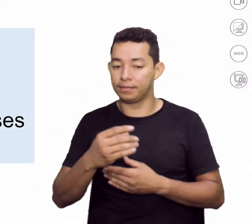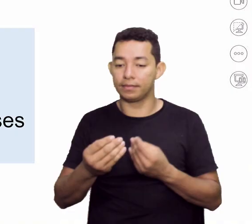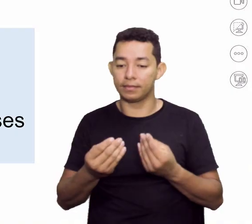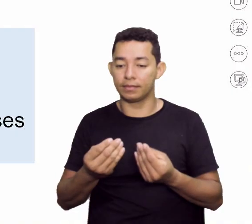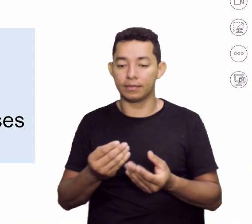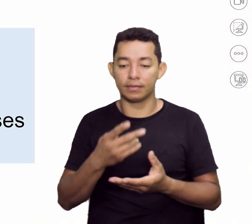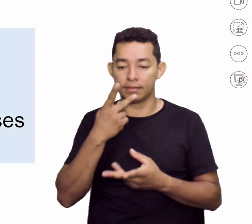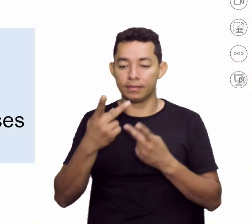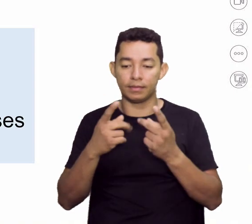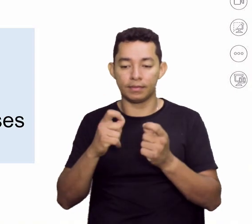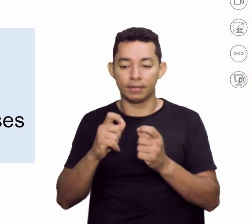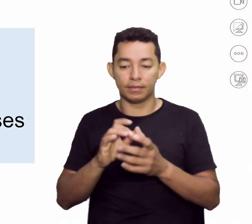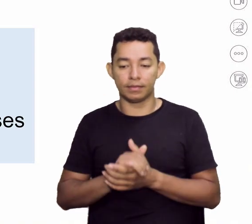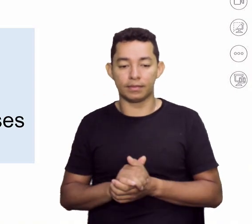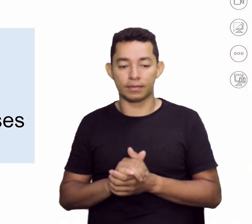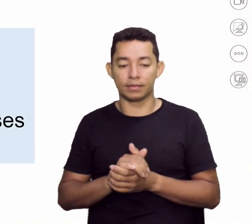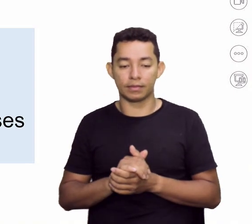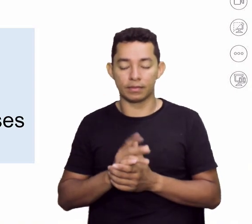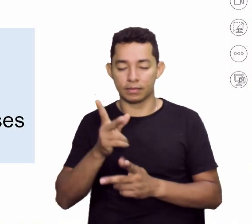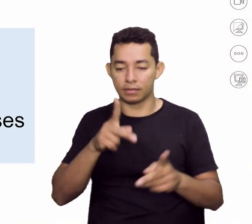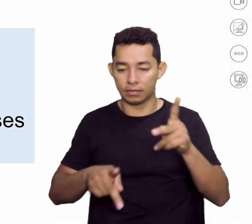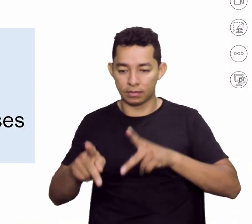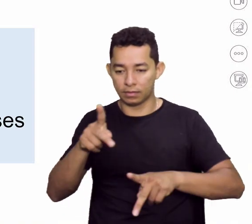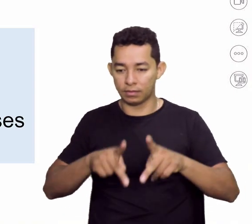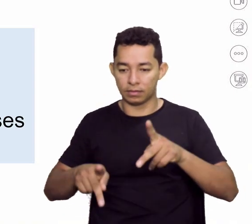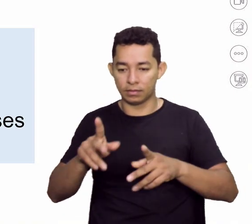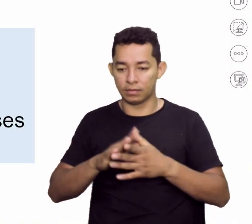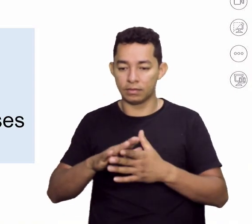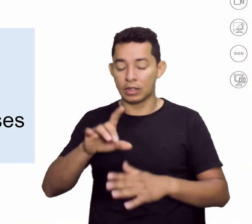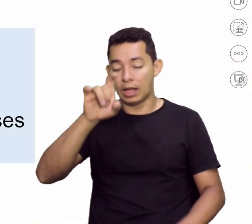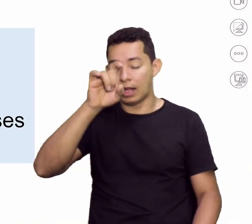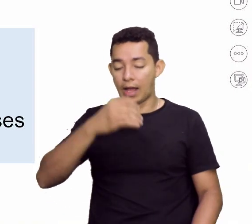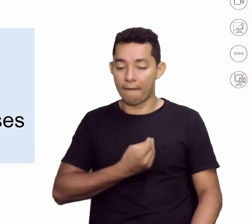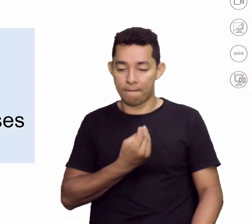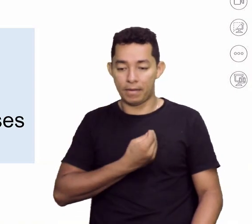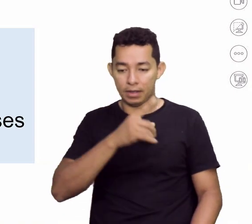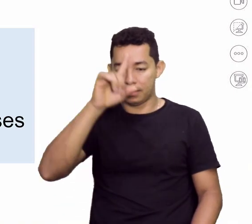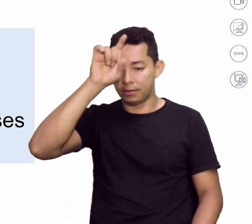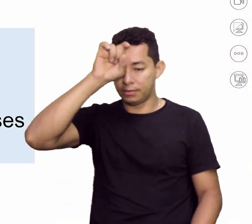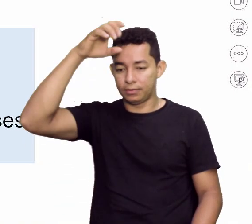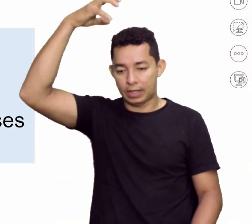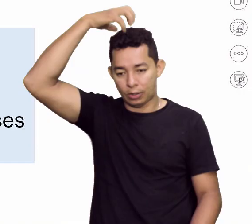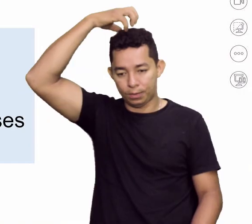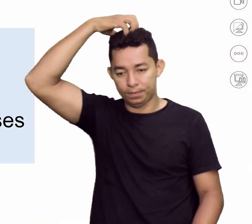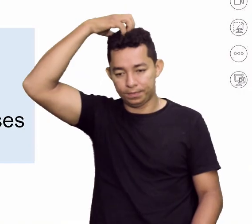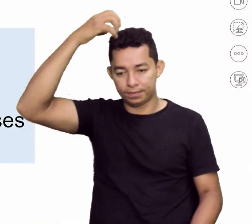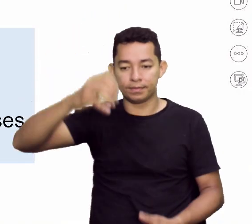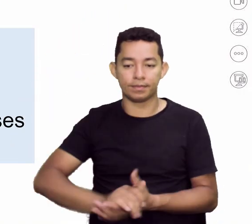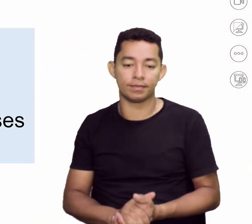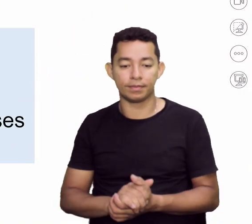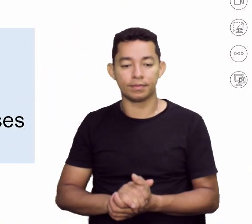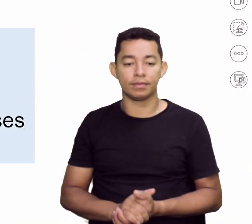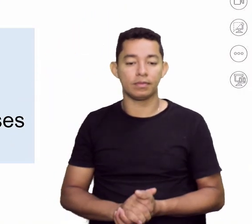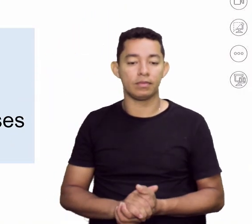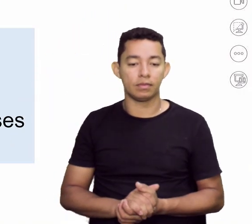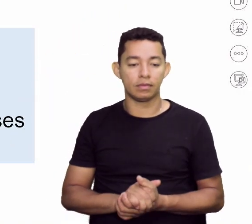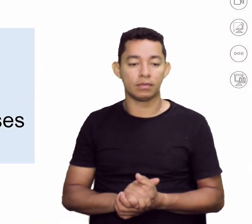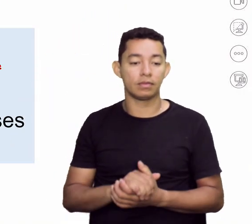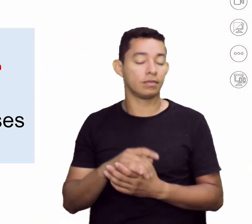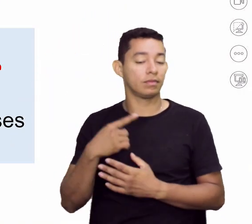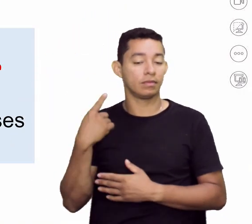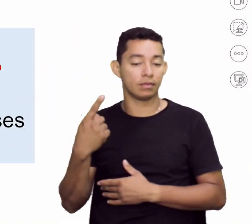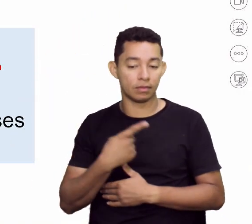sobre a civilização, sobre o faraó, sobre a vida do faraó. Na nossa civilização, por exemplo,